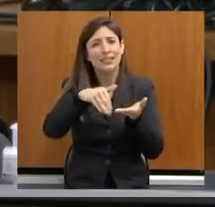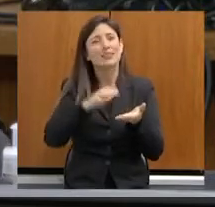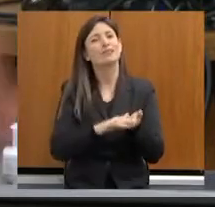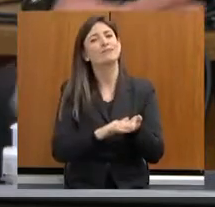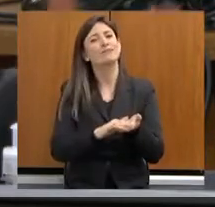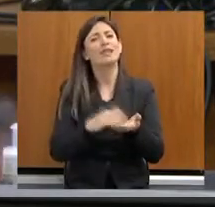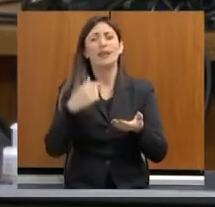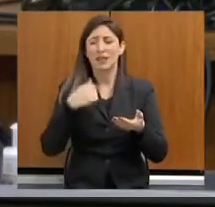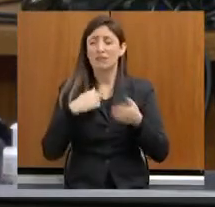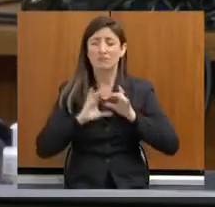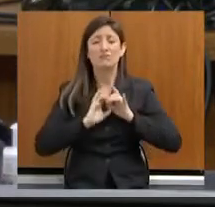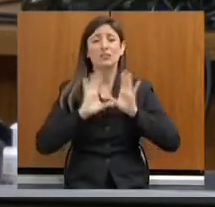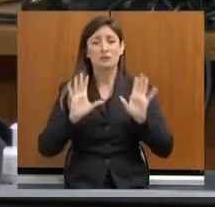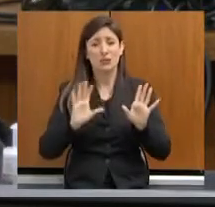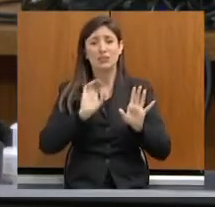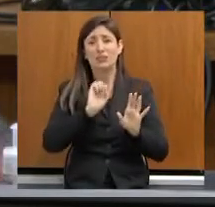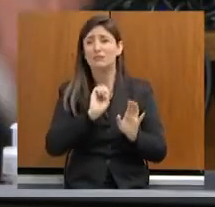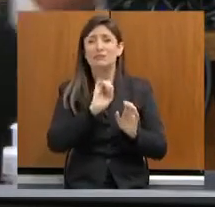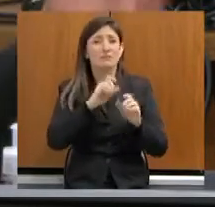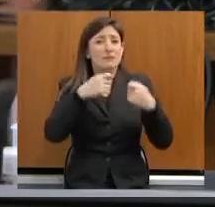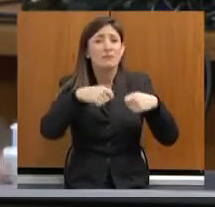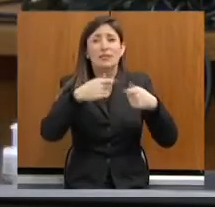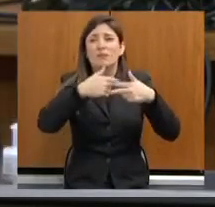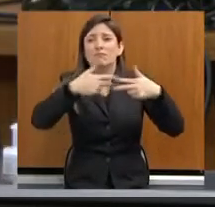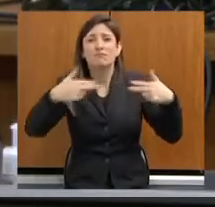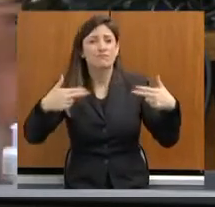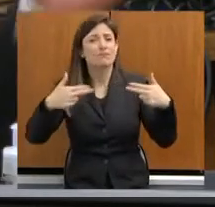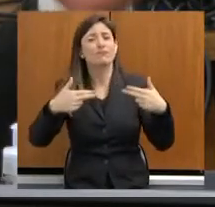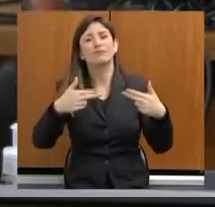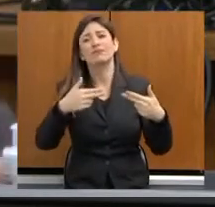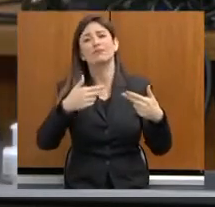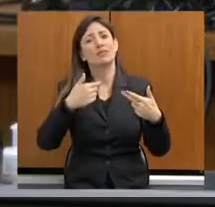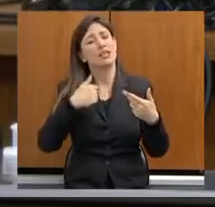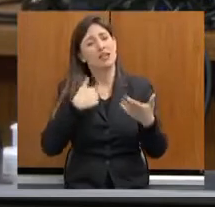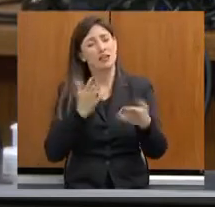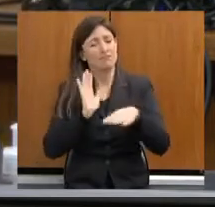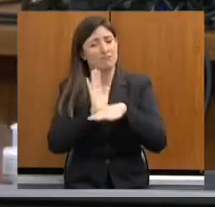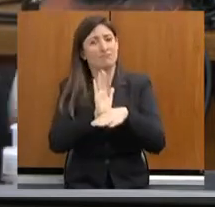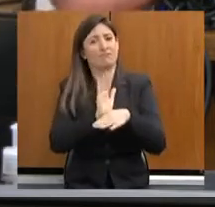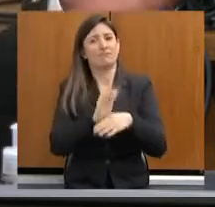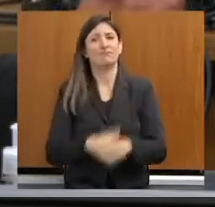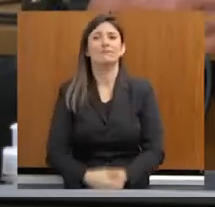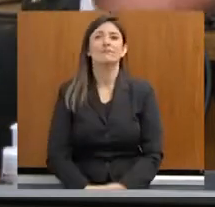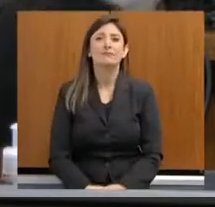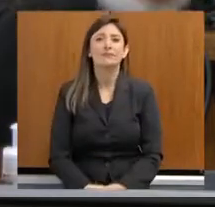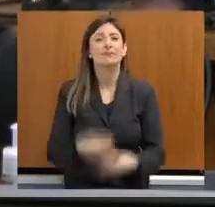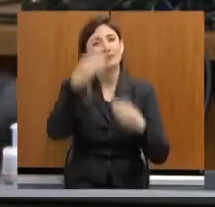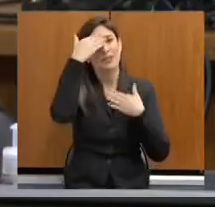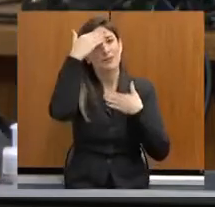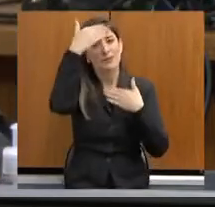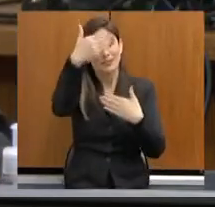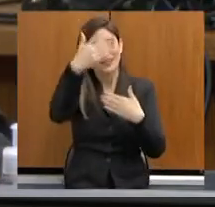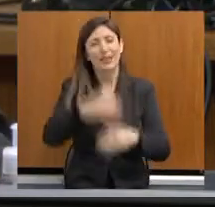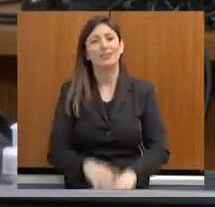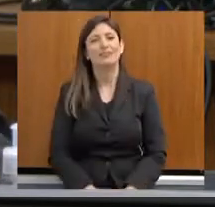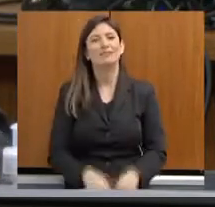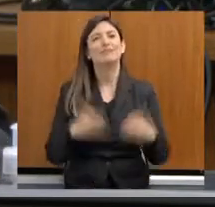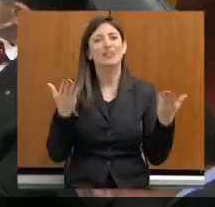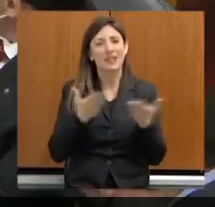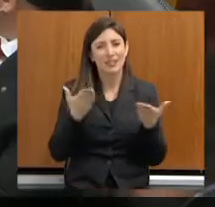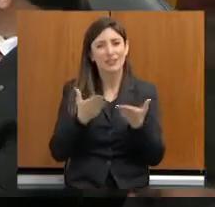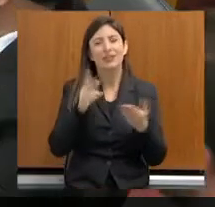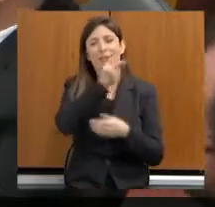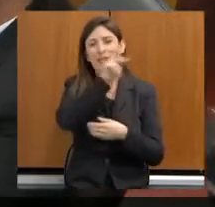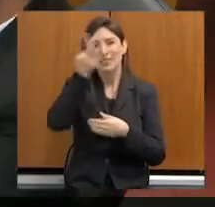é para tudo aquilo que pudermos ser útil mas todas as horas Obrigado devolvo a palavra o senhor